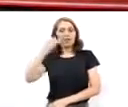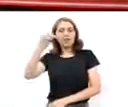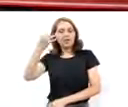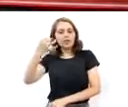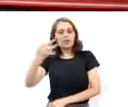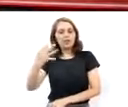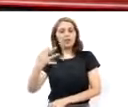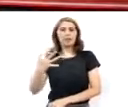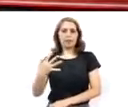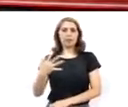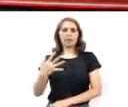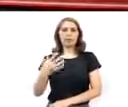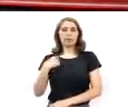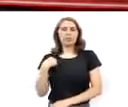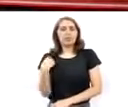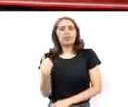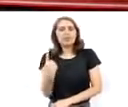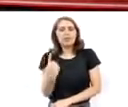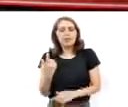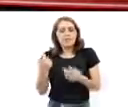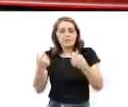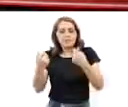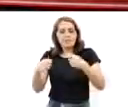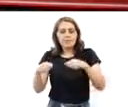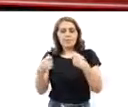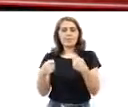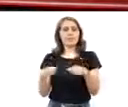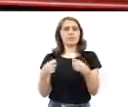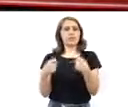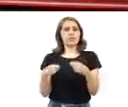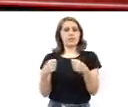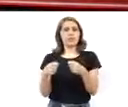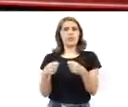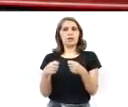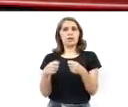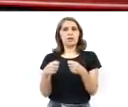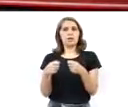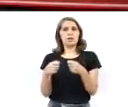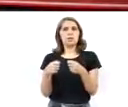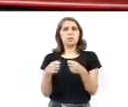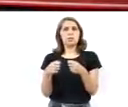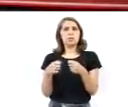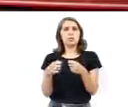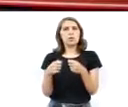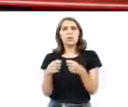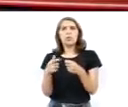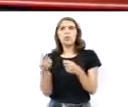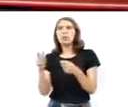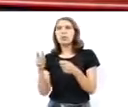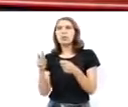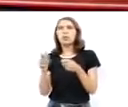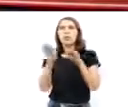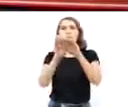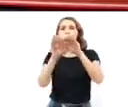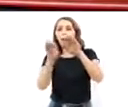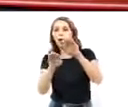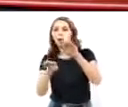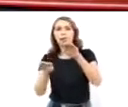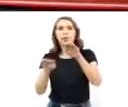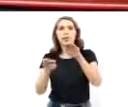com todas as letras, ipsis literis, que a gente teve, ocasionou as desigualdades sociais,